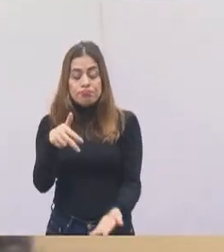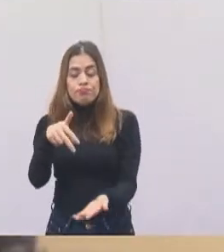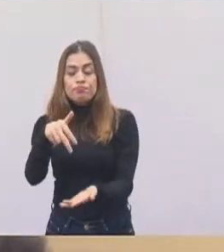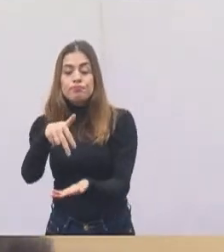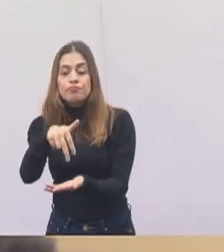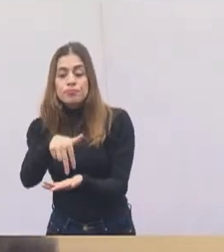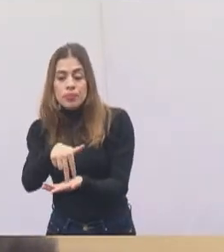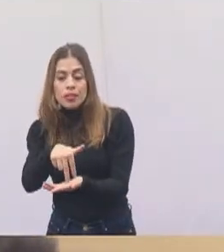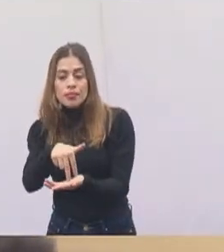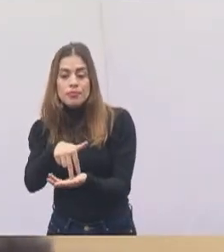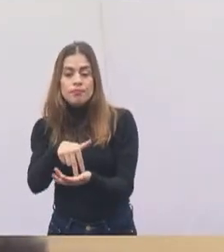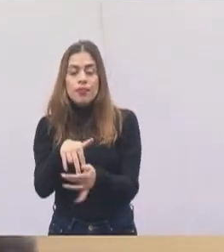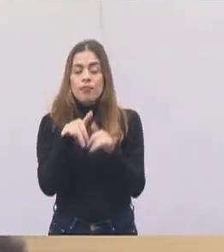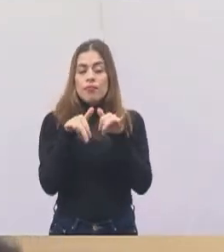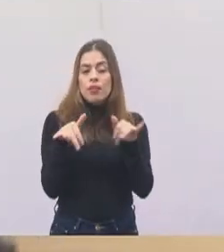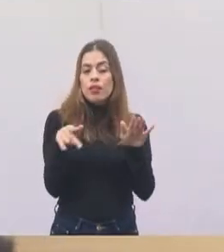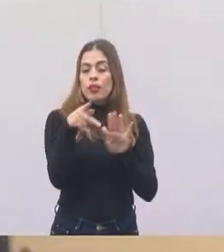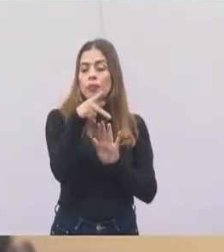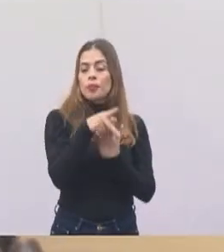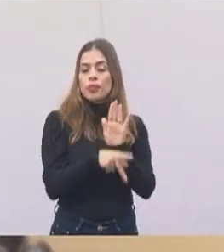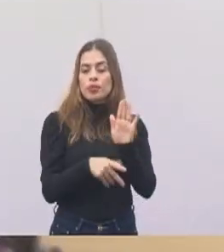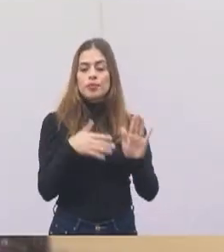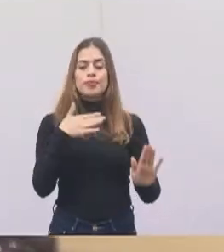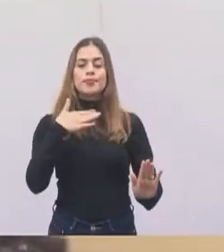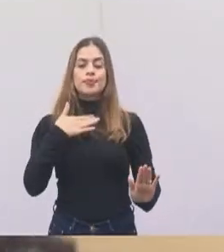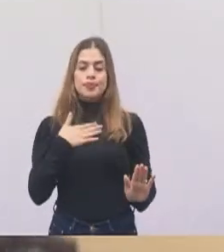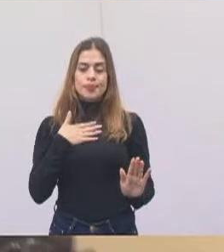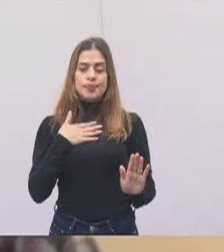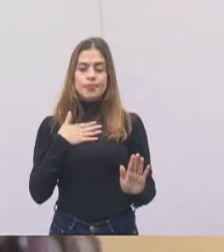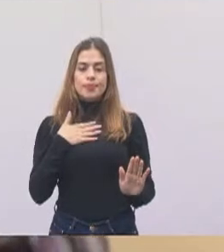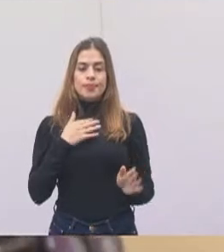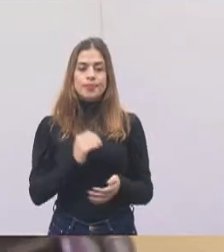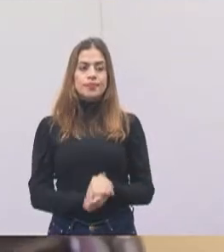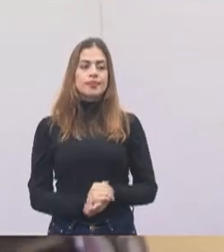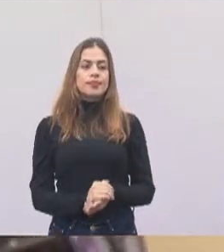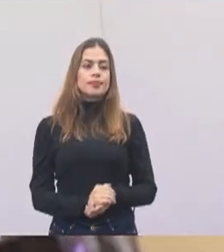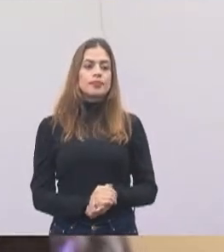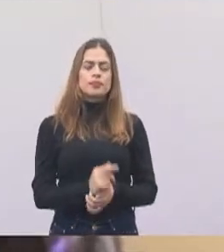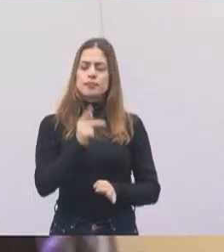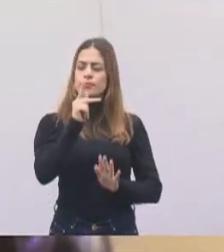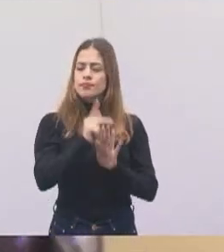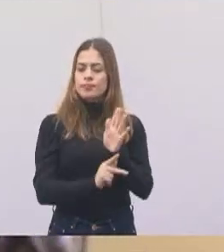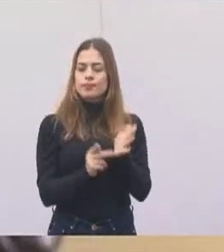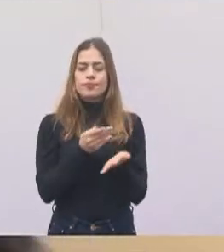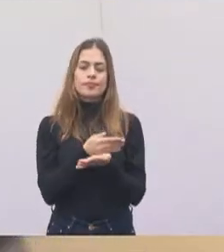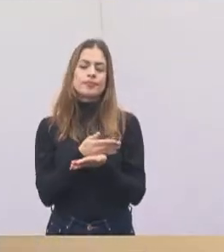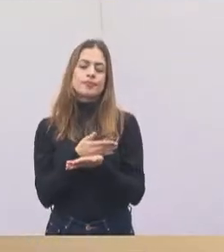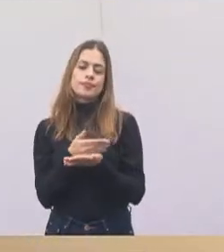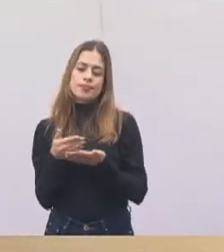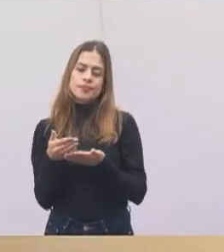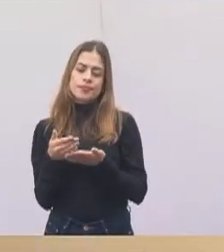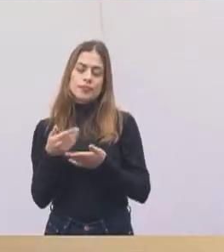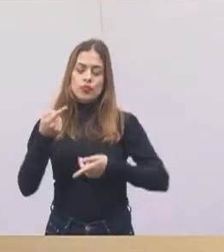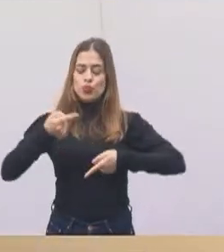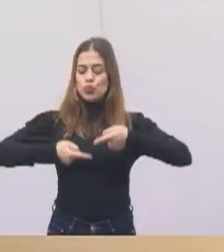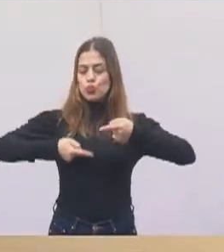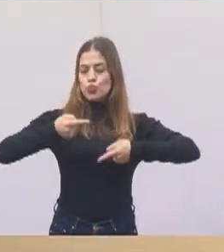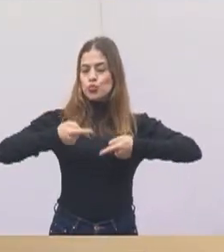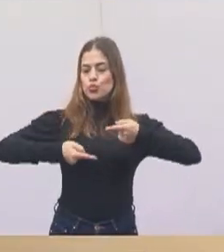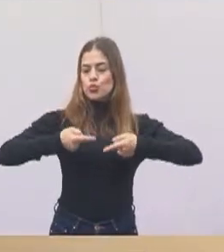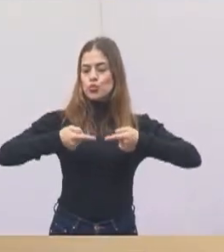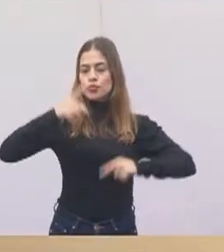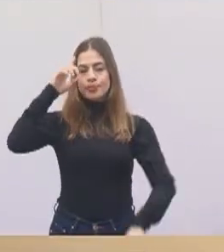falar do meu projeto, que esse projeto se iniciou uma discussão